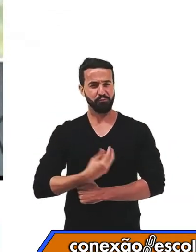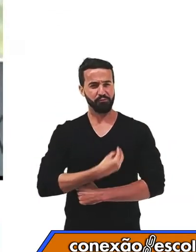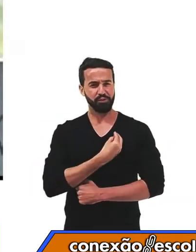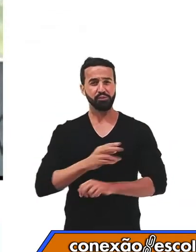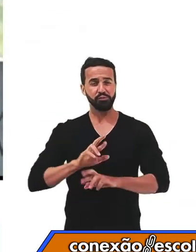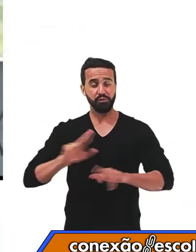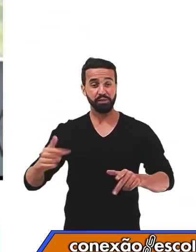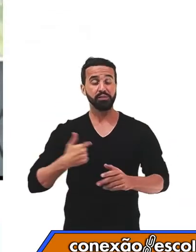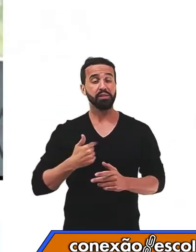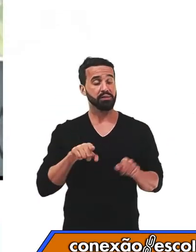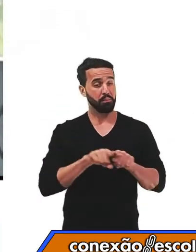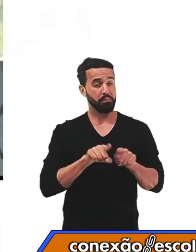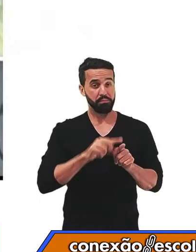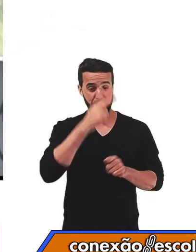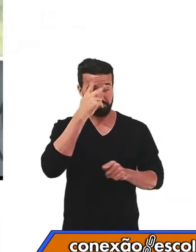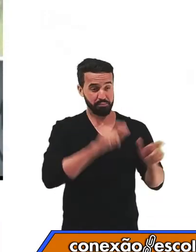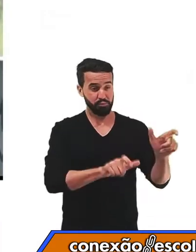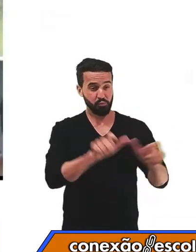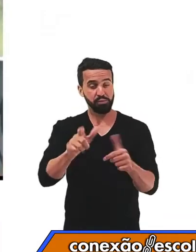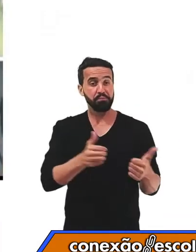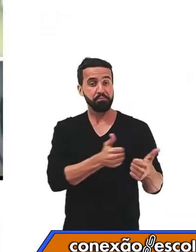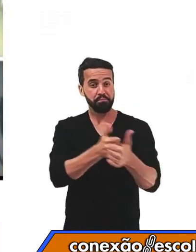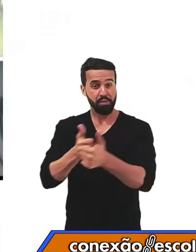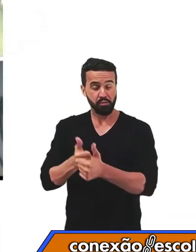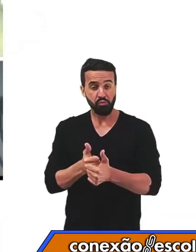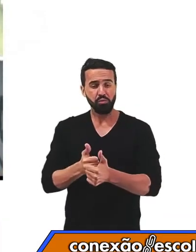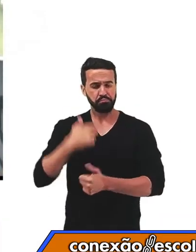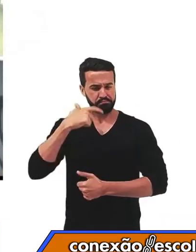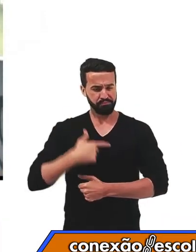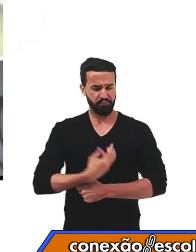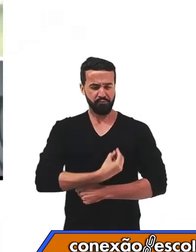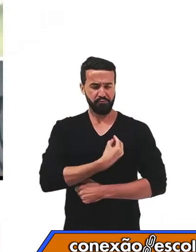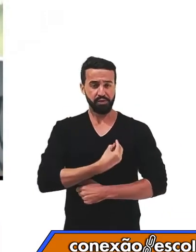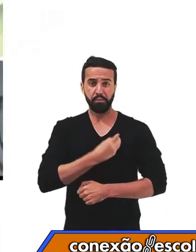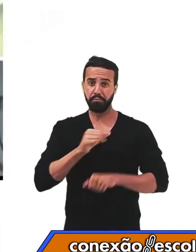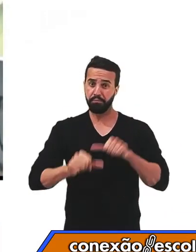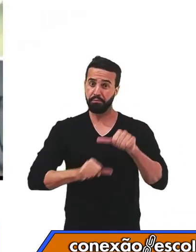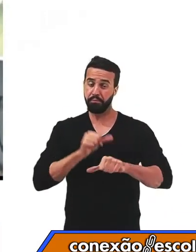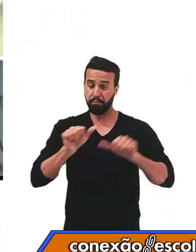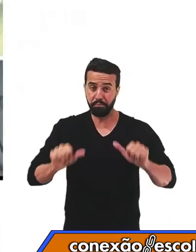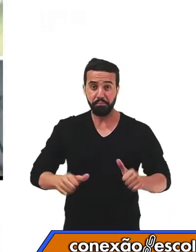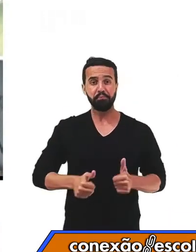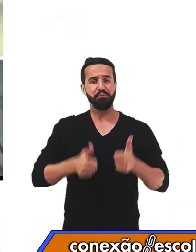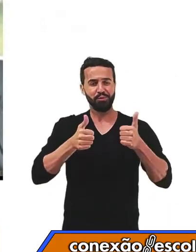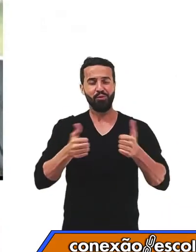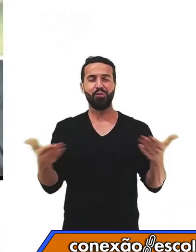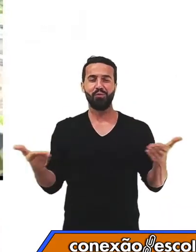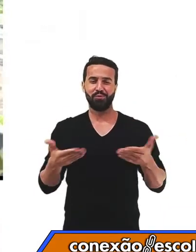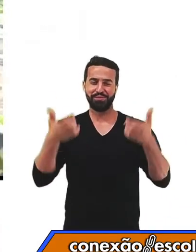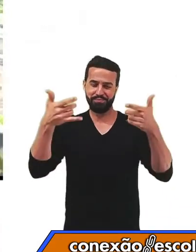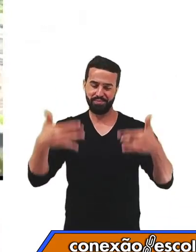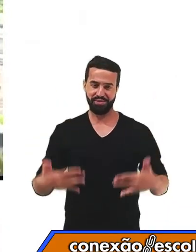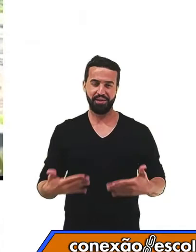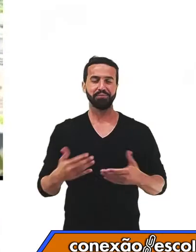meu redor. Eu pude ser uma pessoa melhor e hoje estou aqui para falar um pouco de mim.